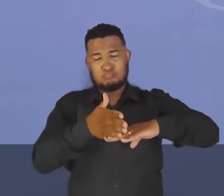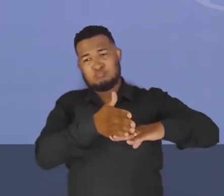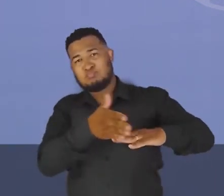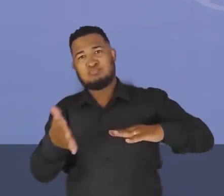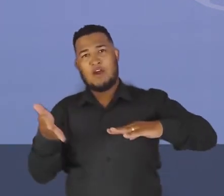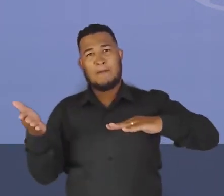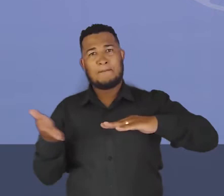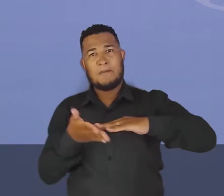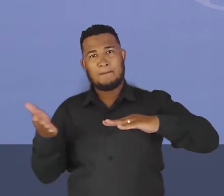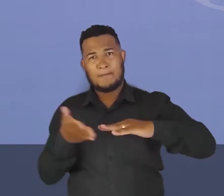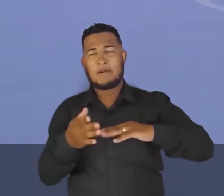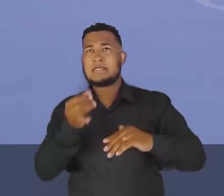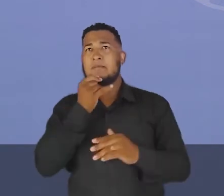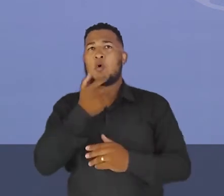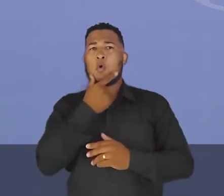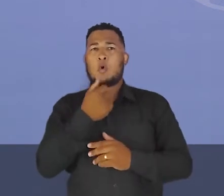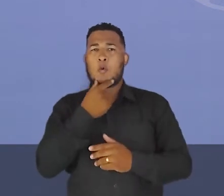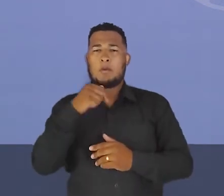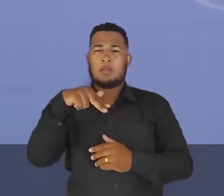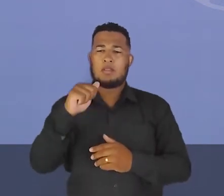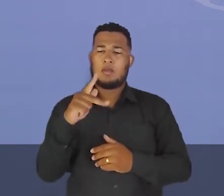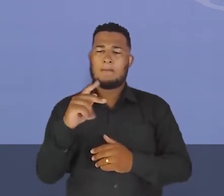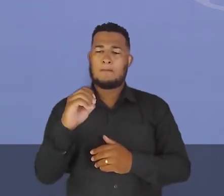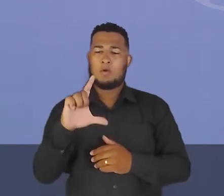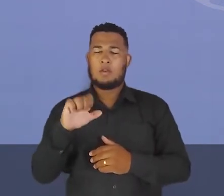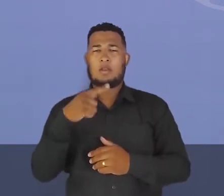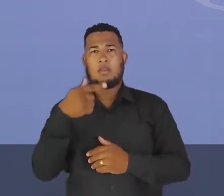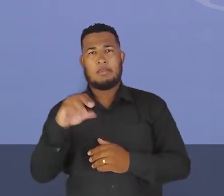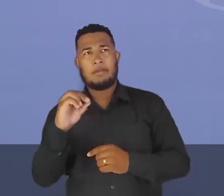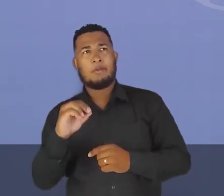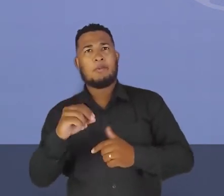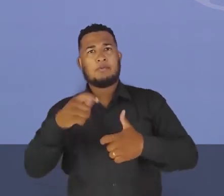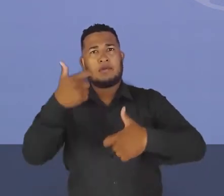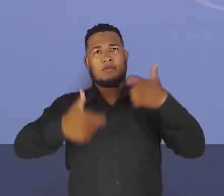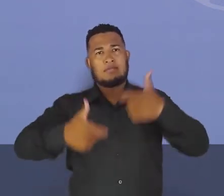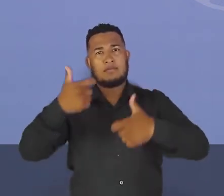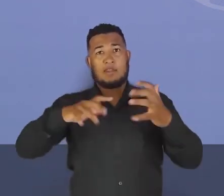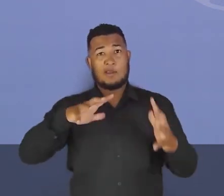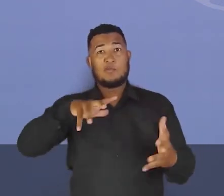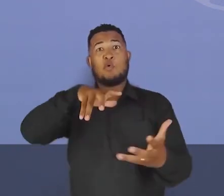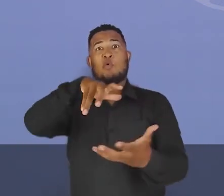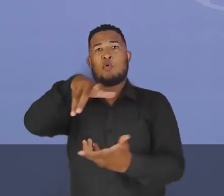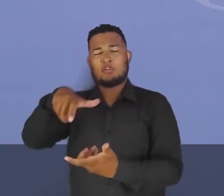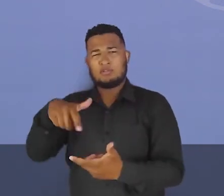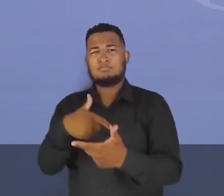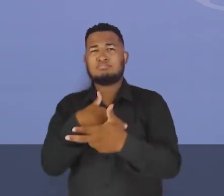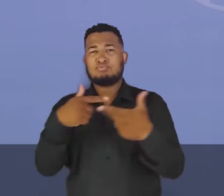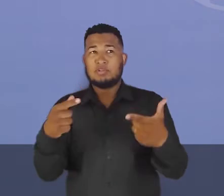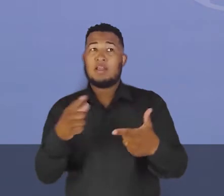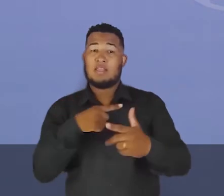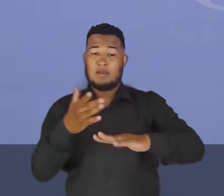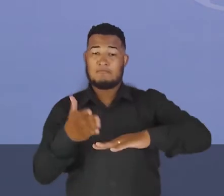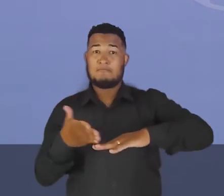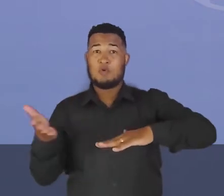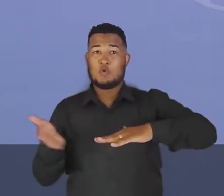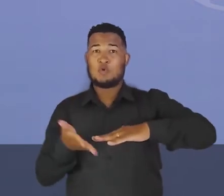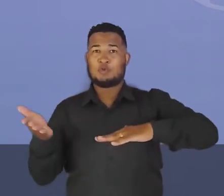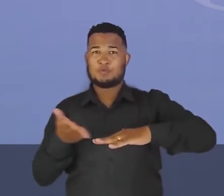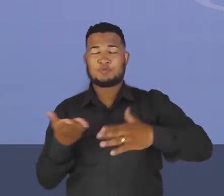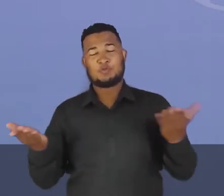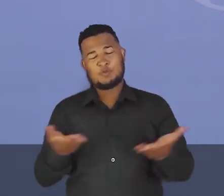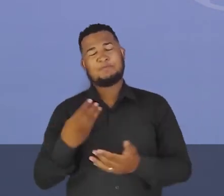e a queda de Napoleão, as guerras mundiais, né, tudo isso entra na Idade Contemporânea, que é o período que